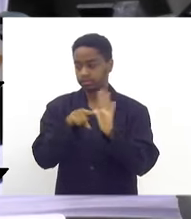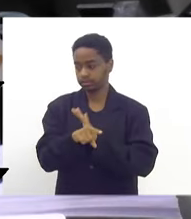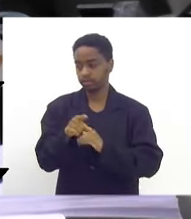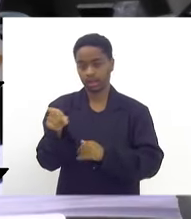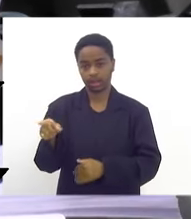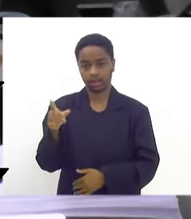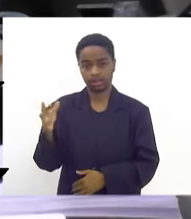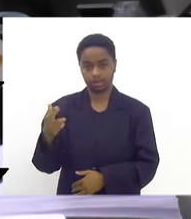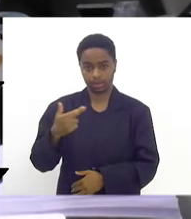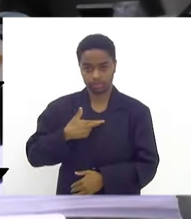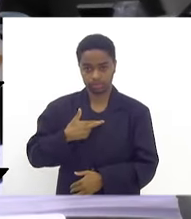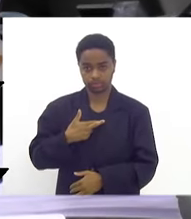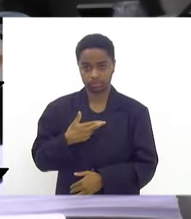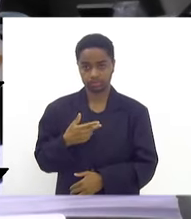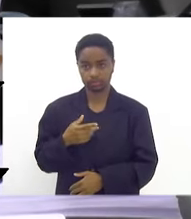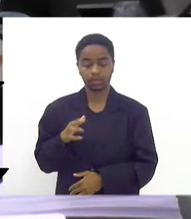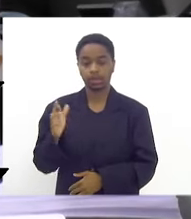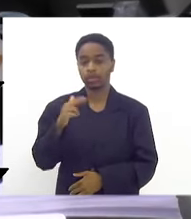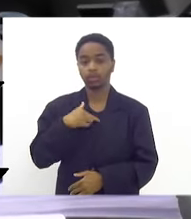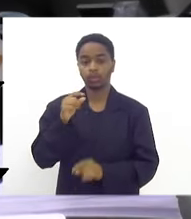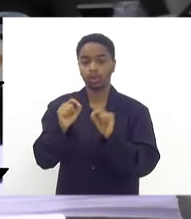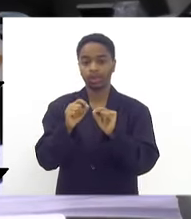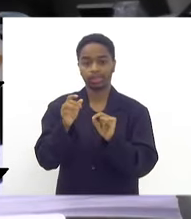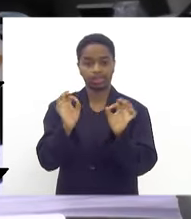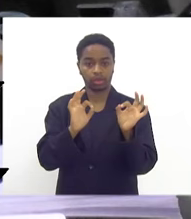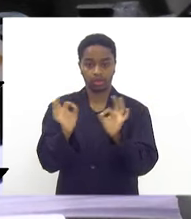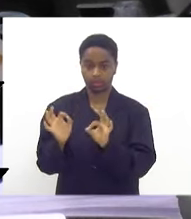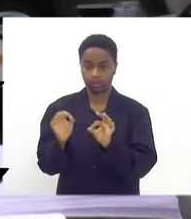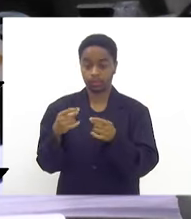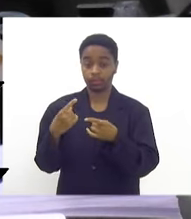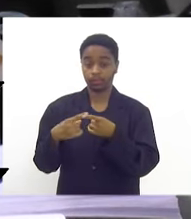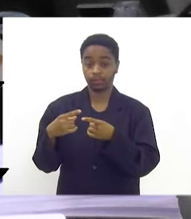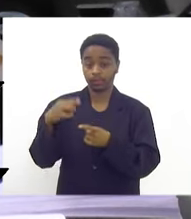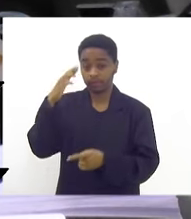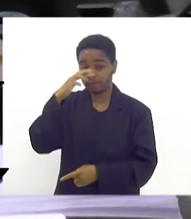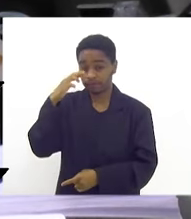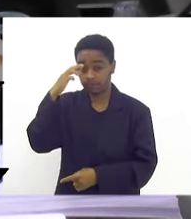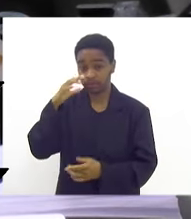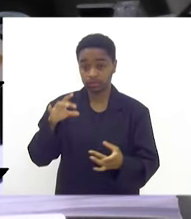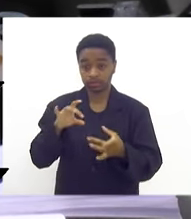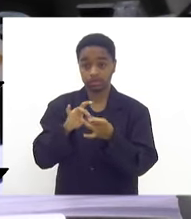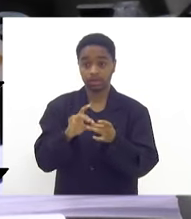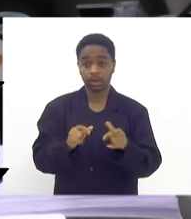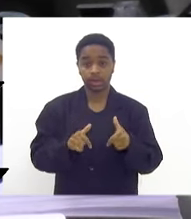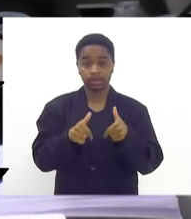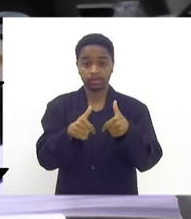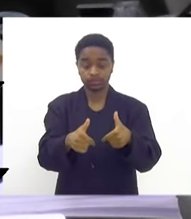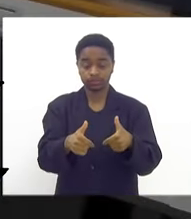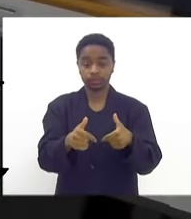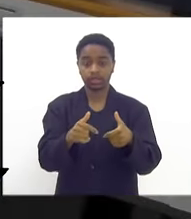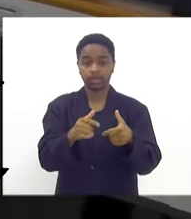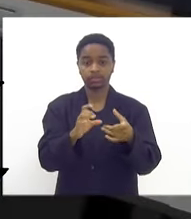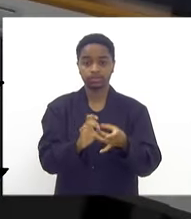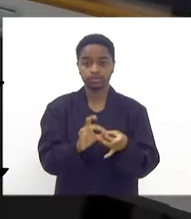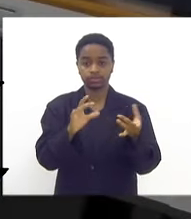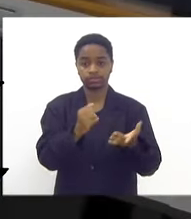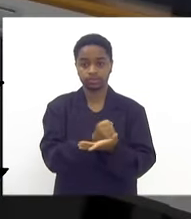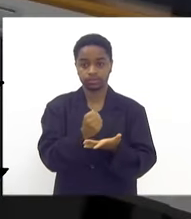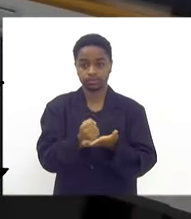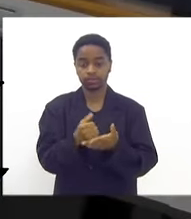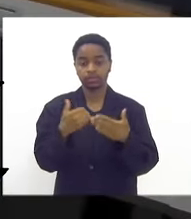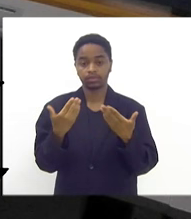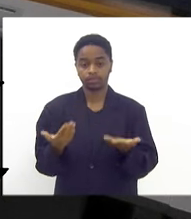respondeu resposta foi a seguinte nenhuma a fiscalização está atrelada à atividade licenciadora então o órgão